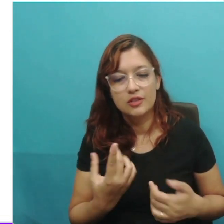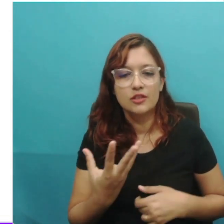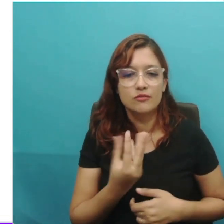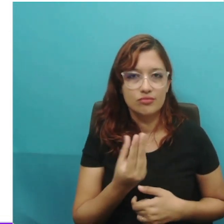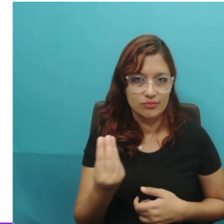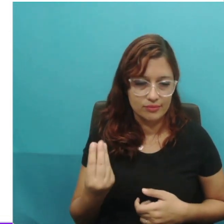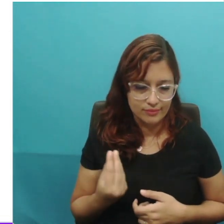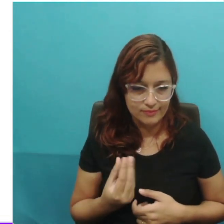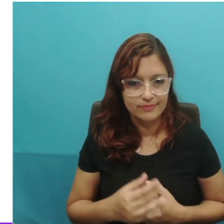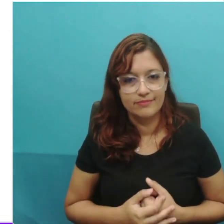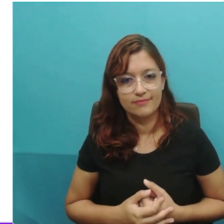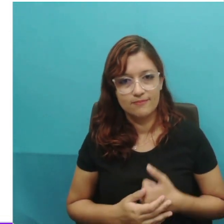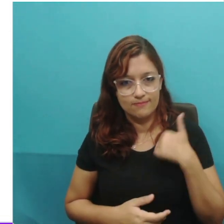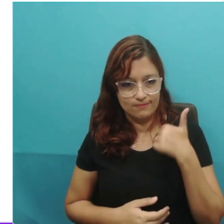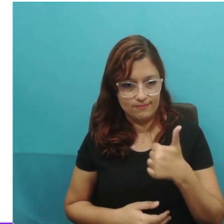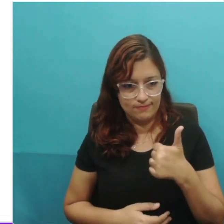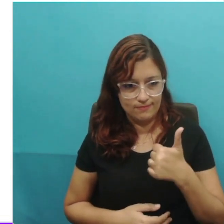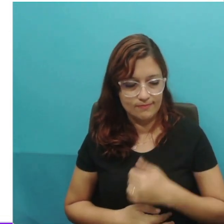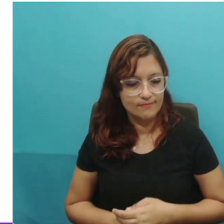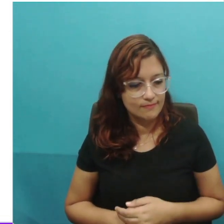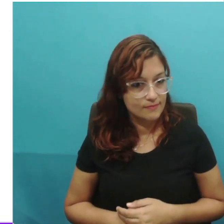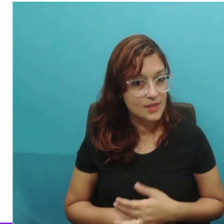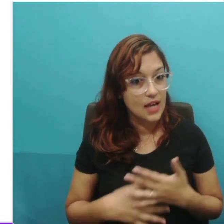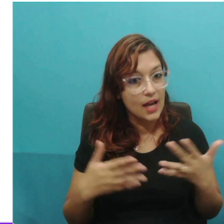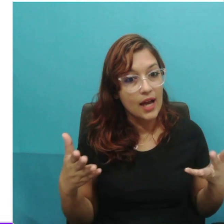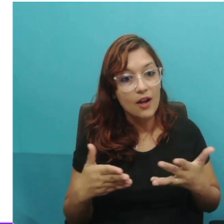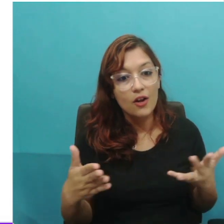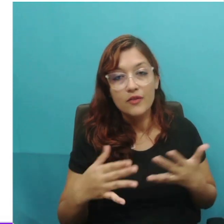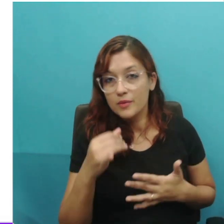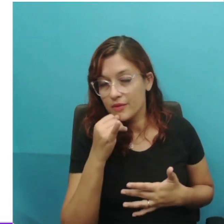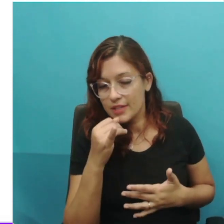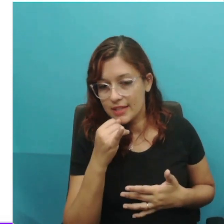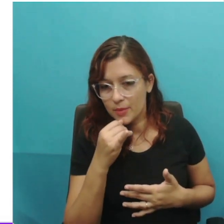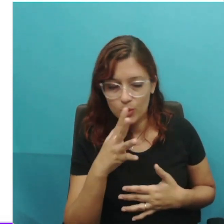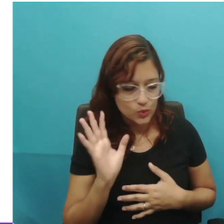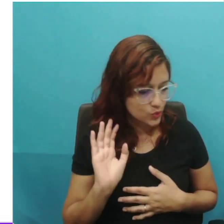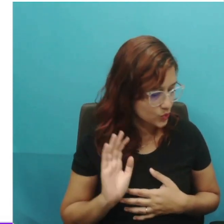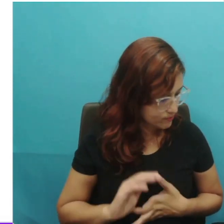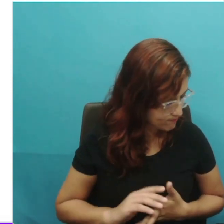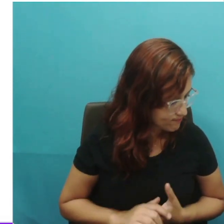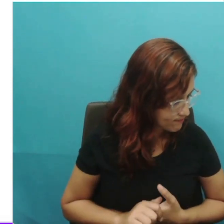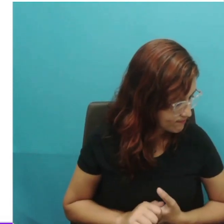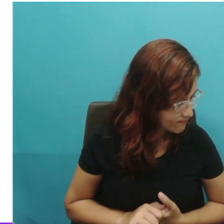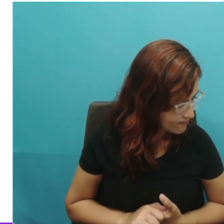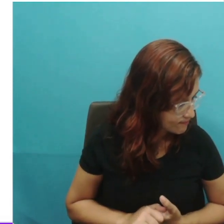Eles variam de acordo com feminino, masculino, singular e plural.